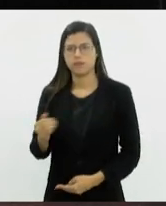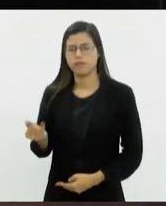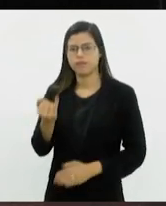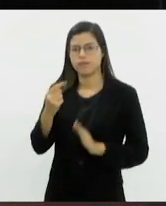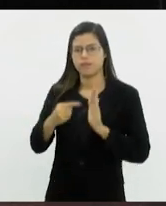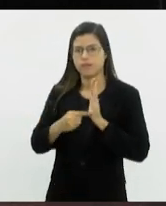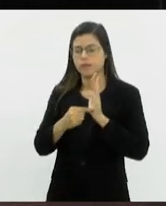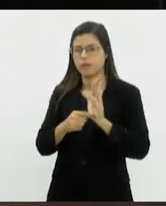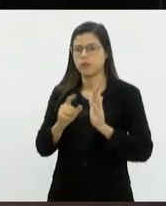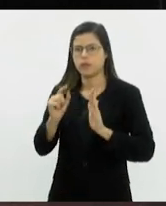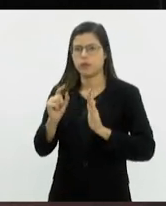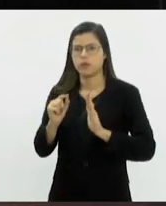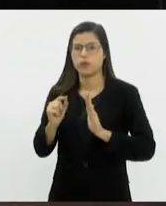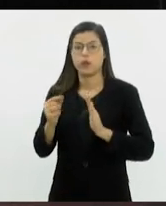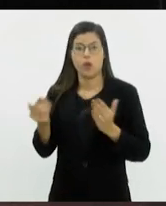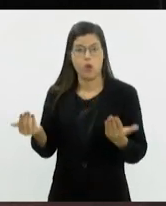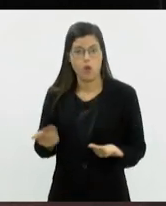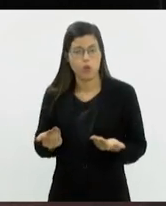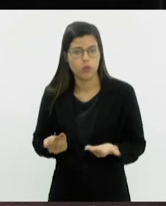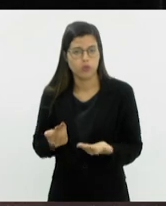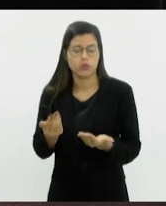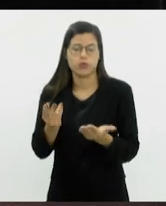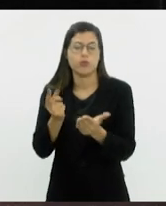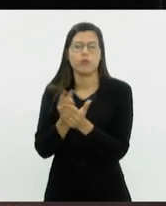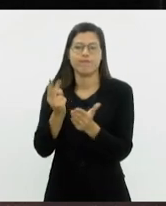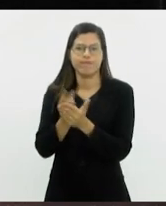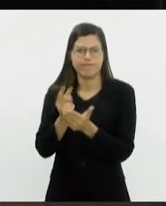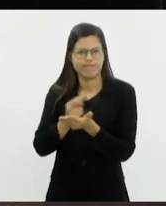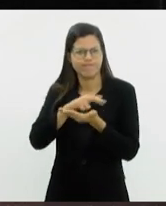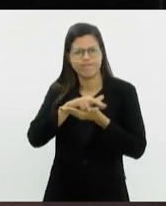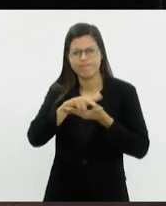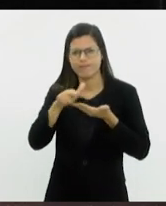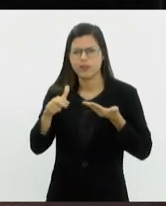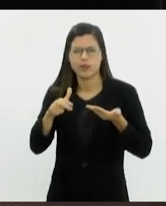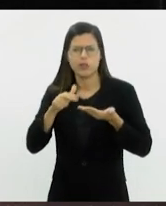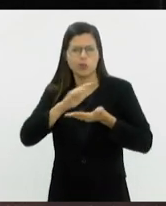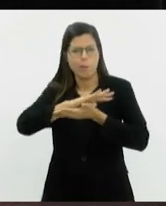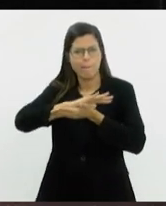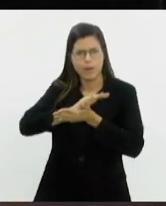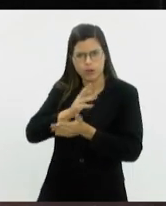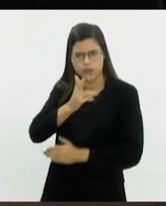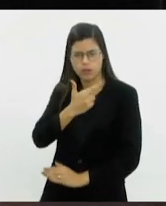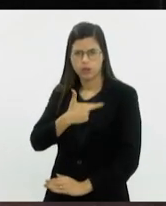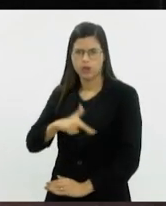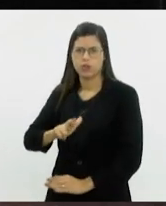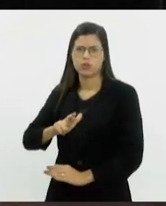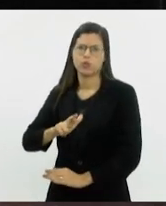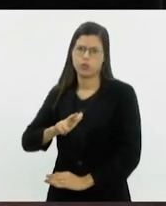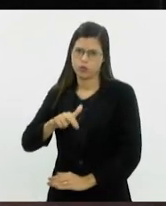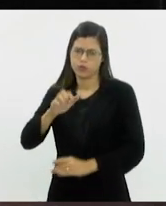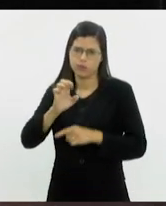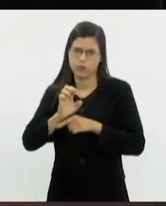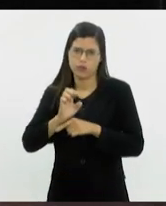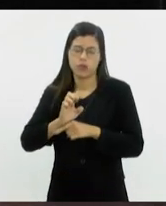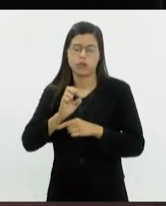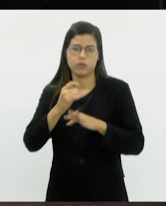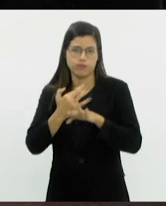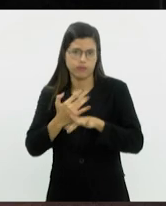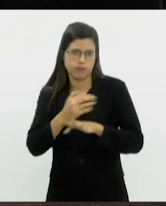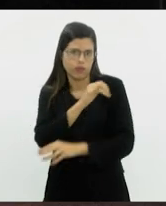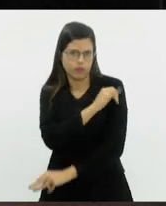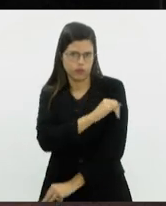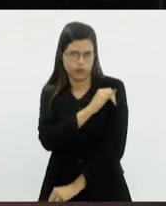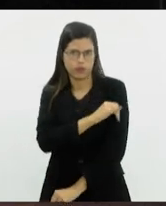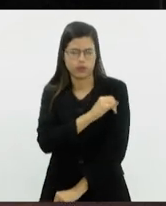que, ainda nos dias de hoje, há muitos casos de intolerância religiosa no Estado e no município do Rio de